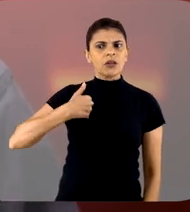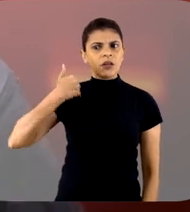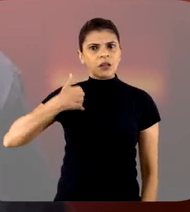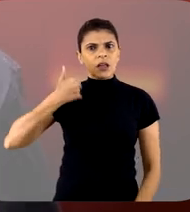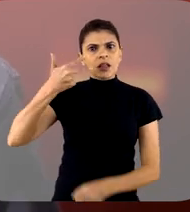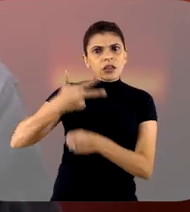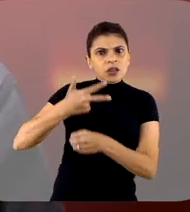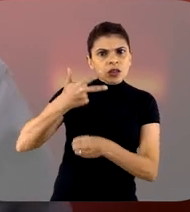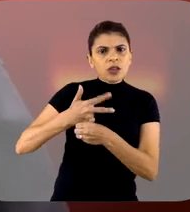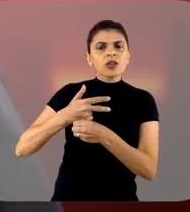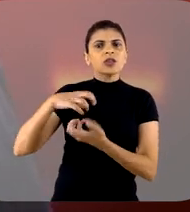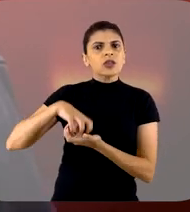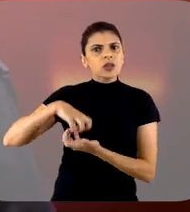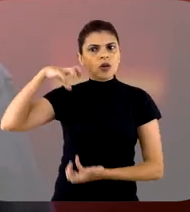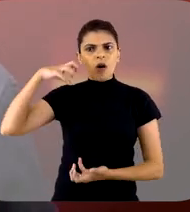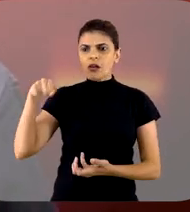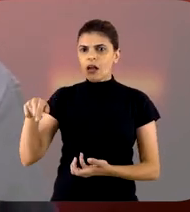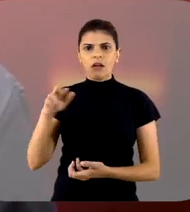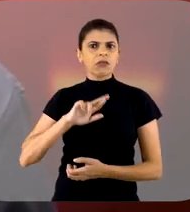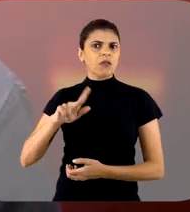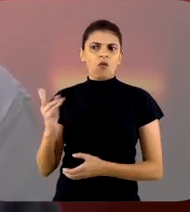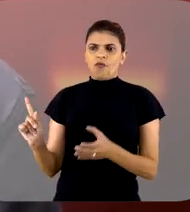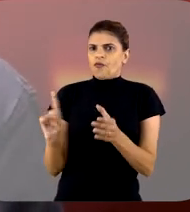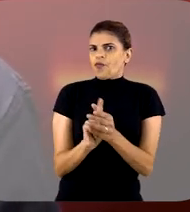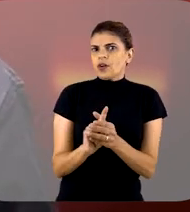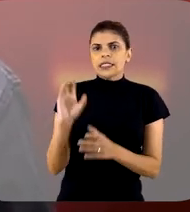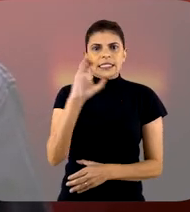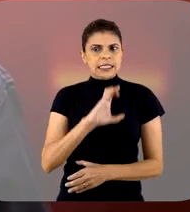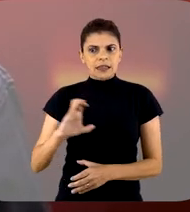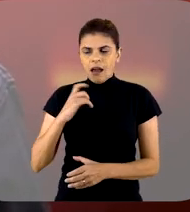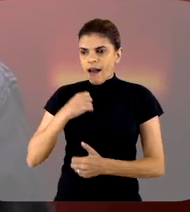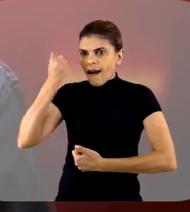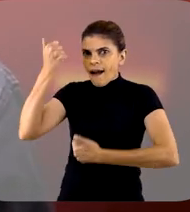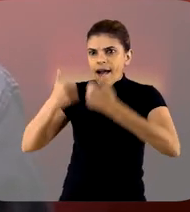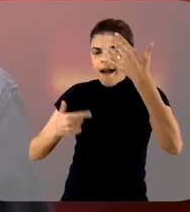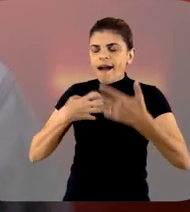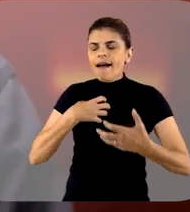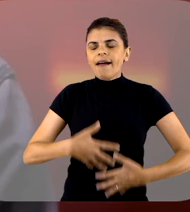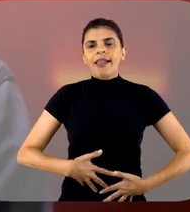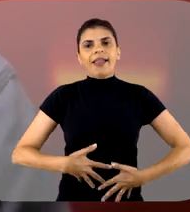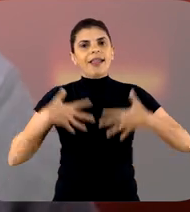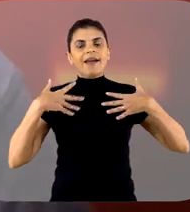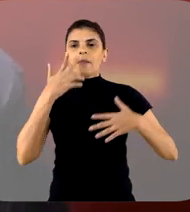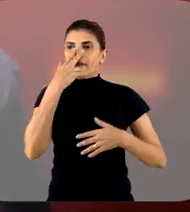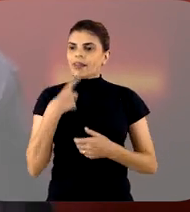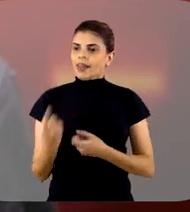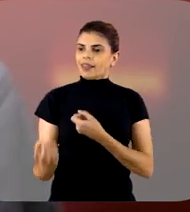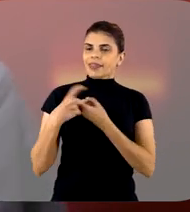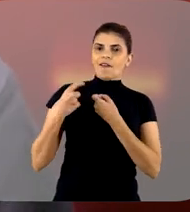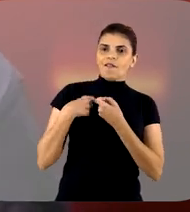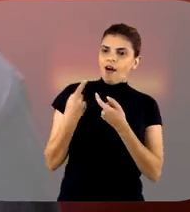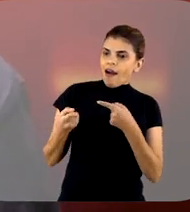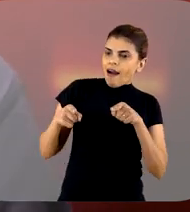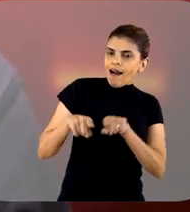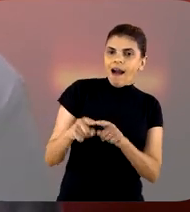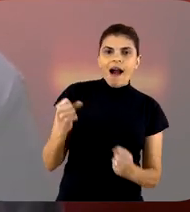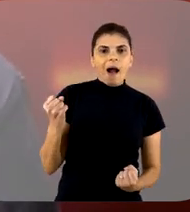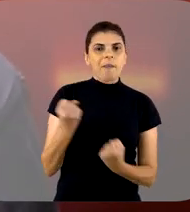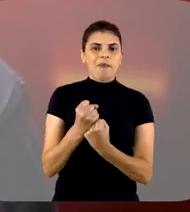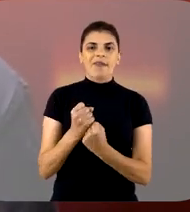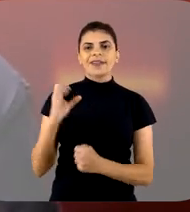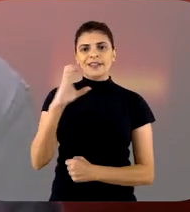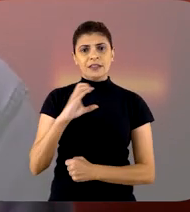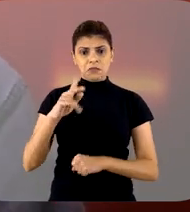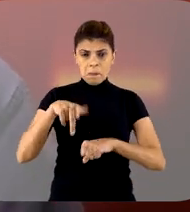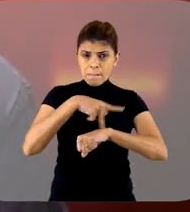estão dentro da ciência. E quando você vê que essa comunicação acontece, isso é extremamente gratificante e você acaba tendo aliados e apoiadores